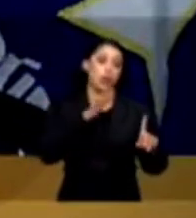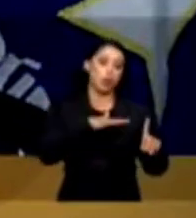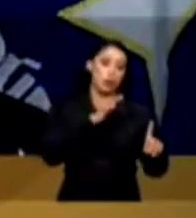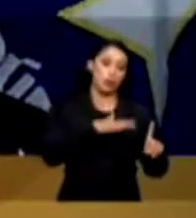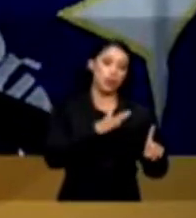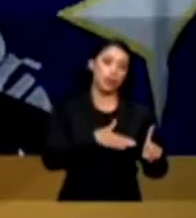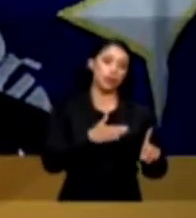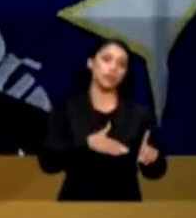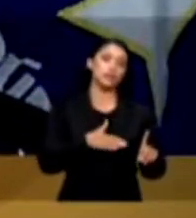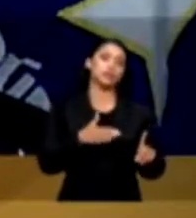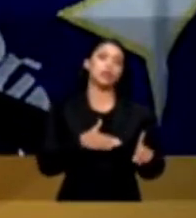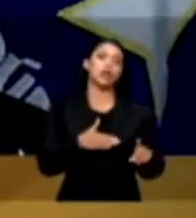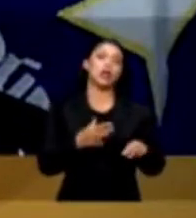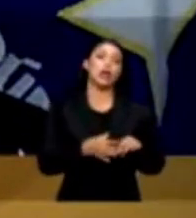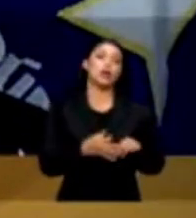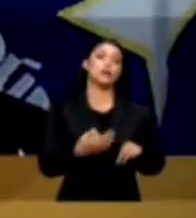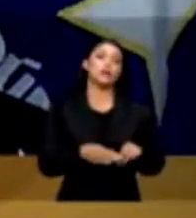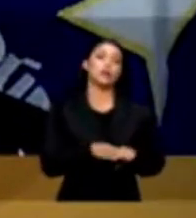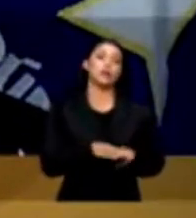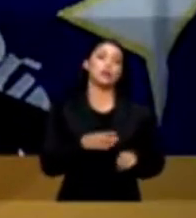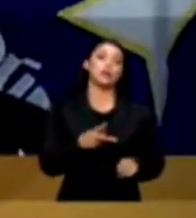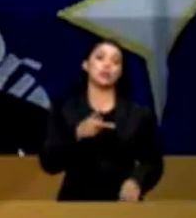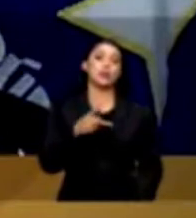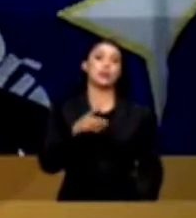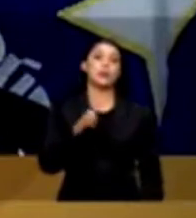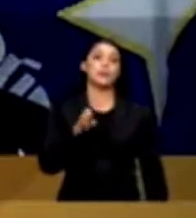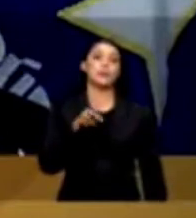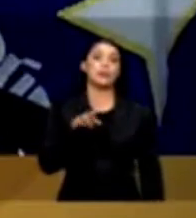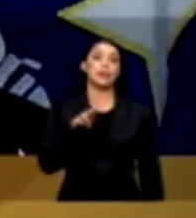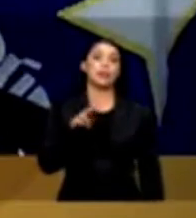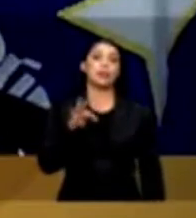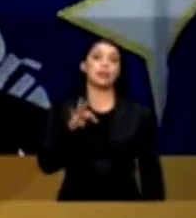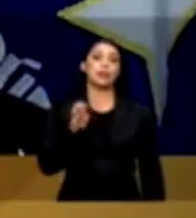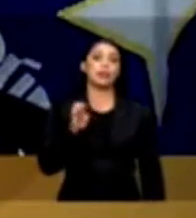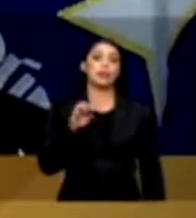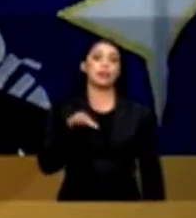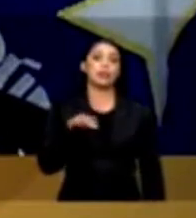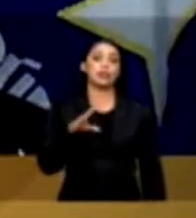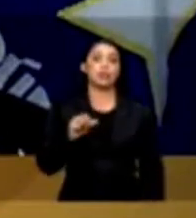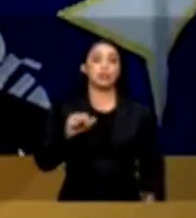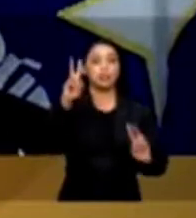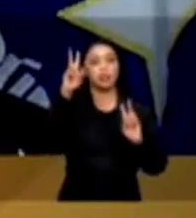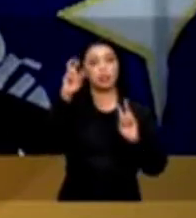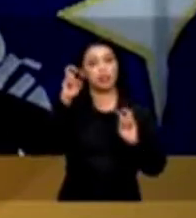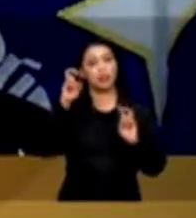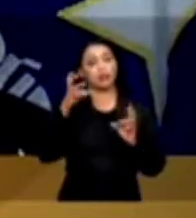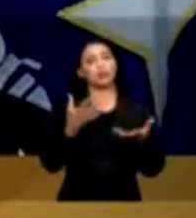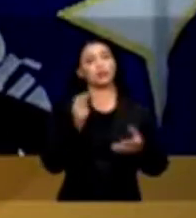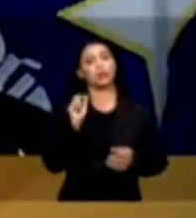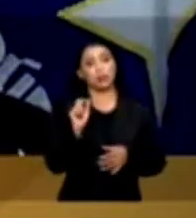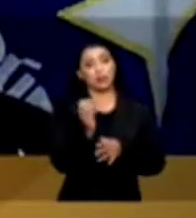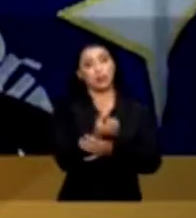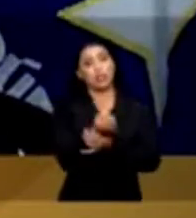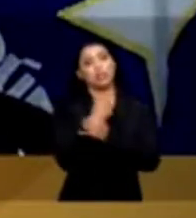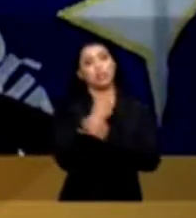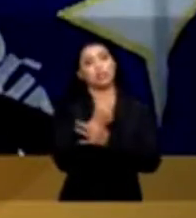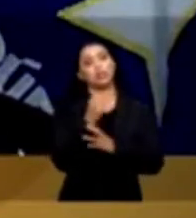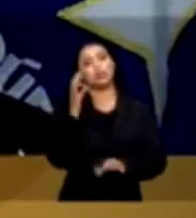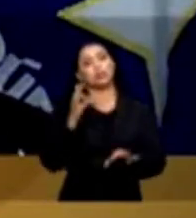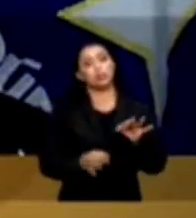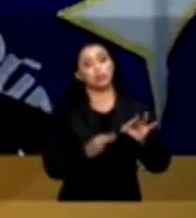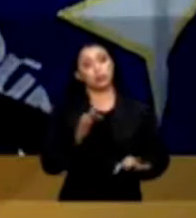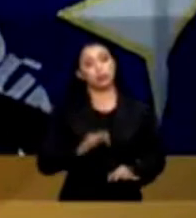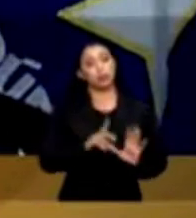José Paulo Sepúlveda Pertence. E Sua Excelência esclarece, abro aspas, segurança jurídica é o direito